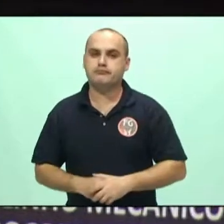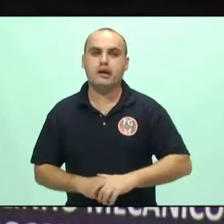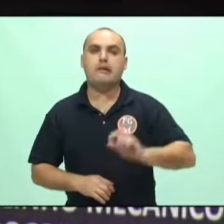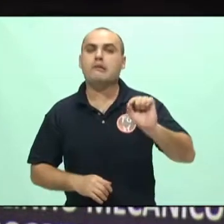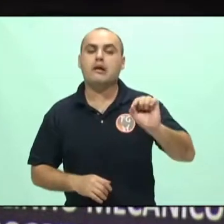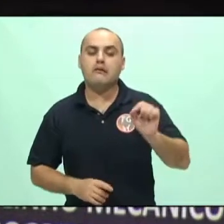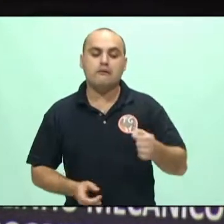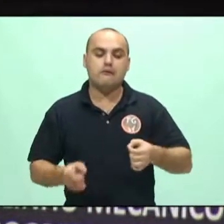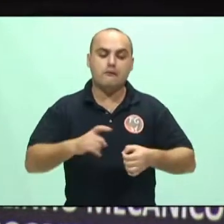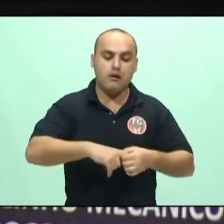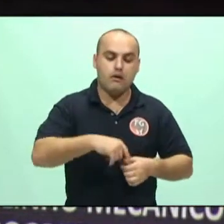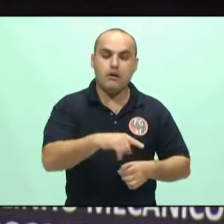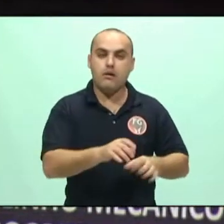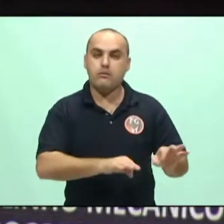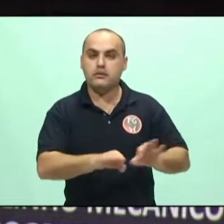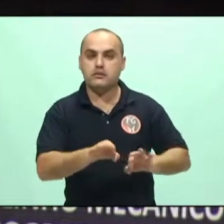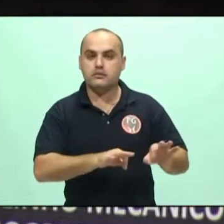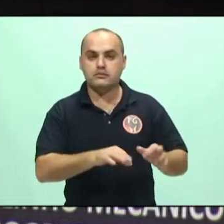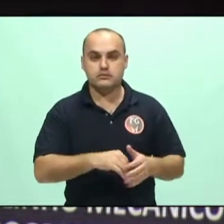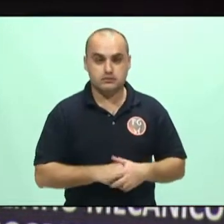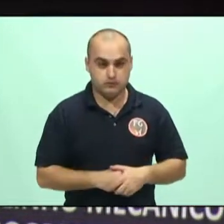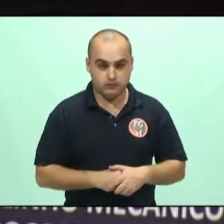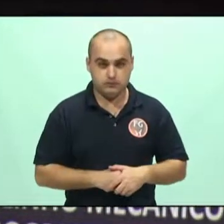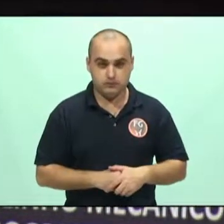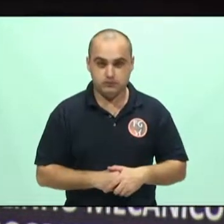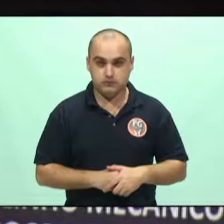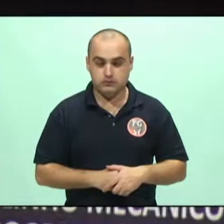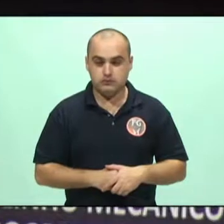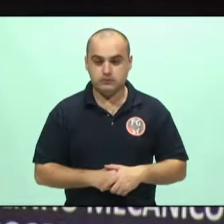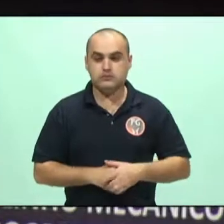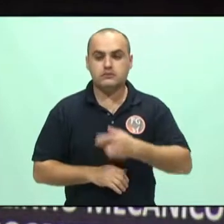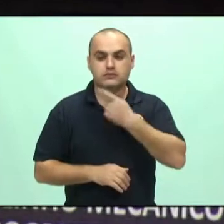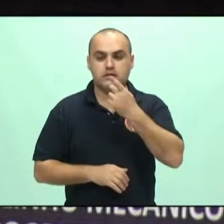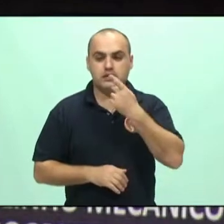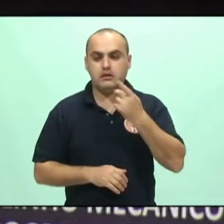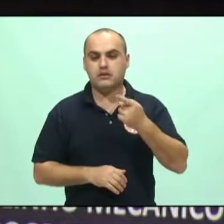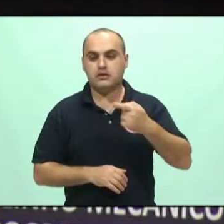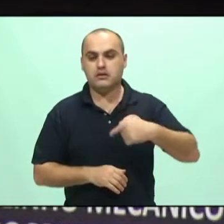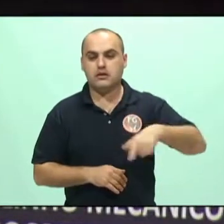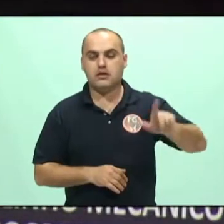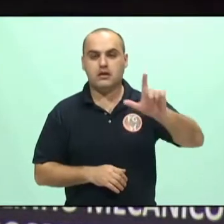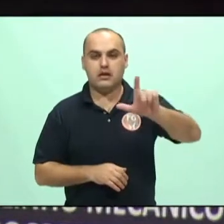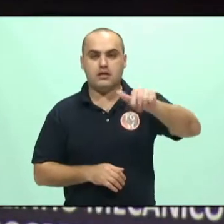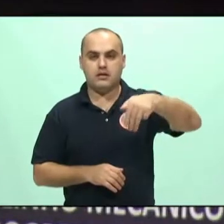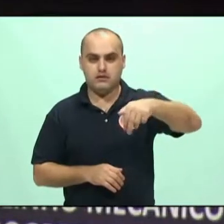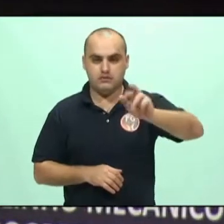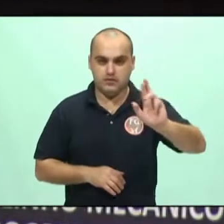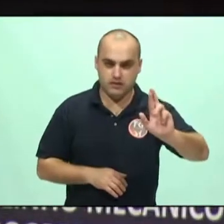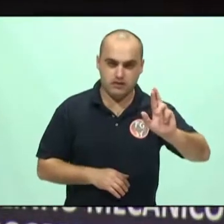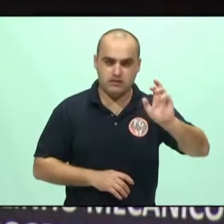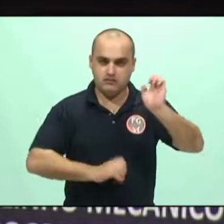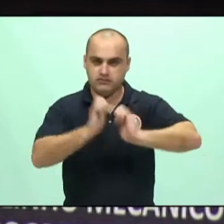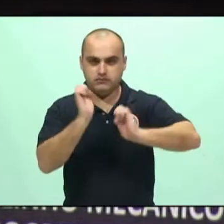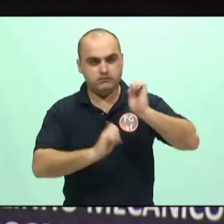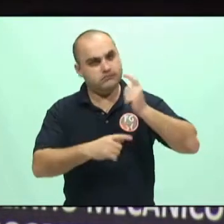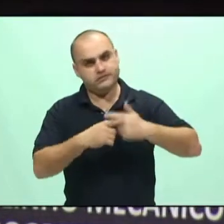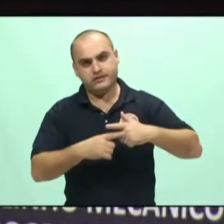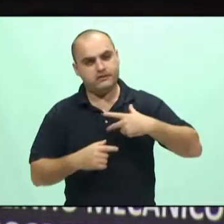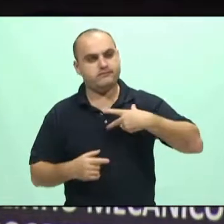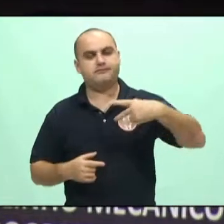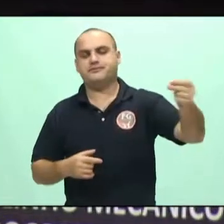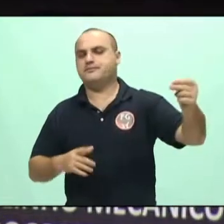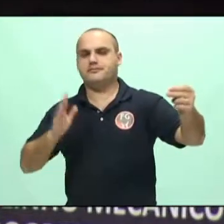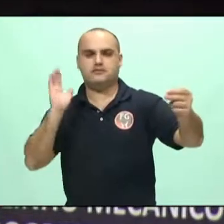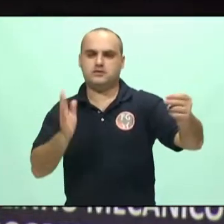recuperar não vem dizer que vão acionar a ele lmr porque provavelmente não